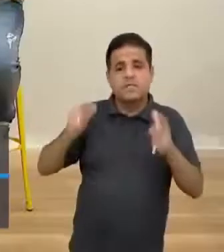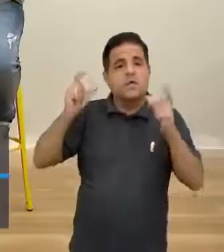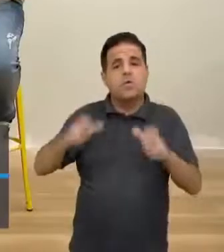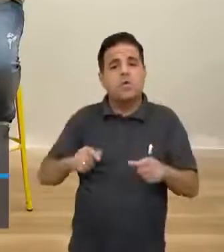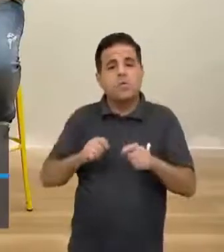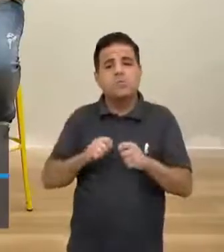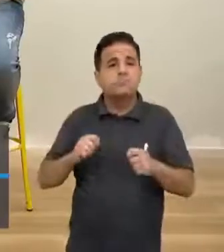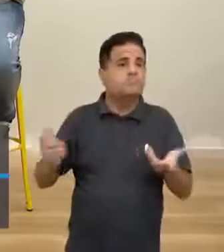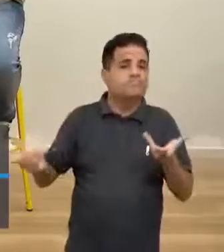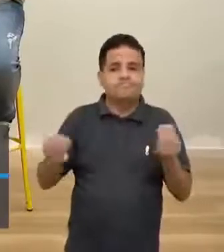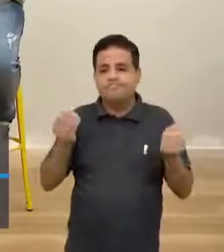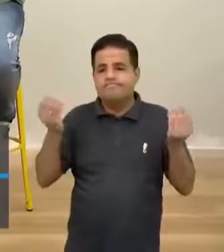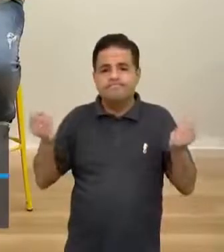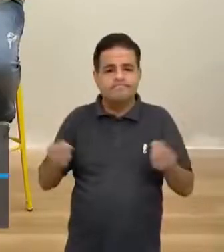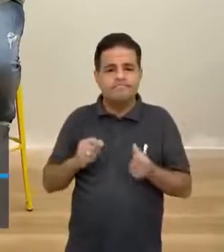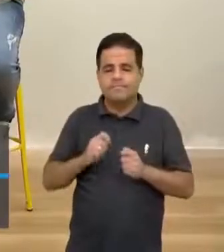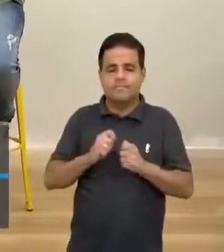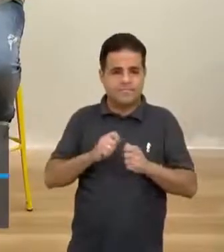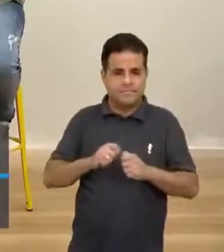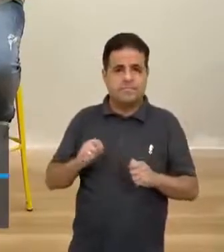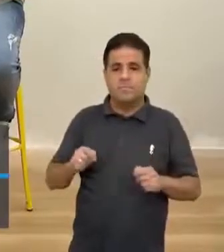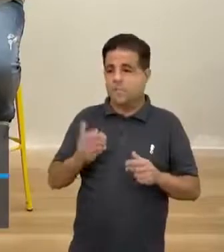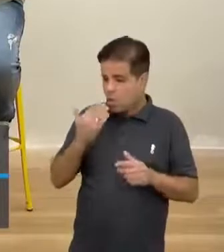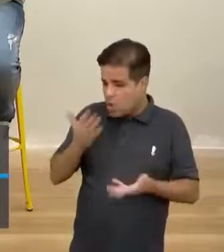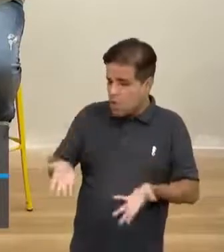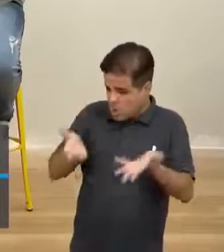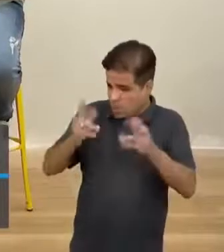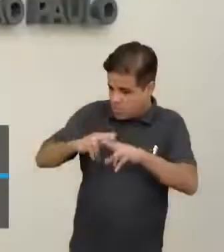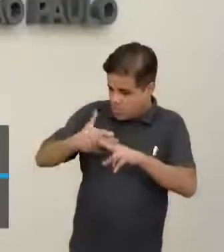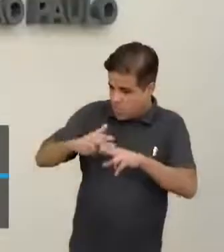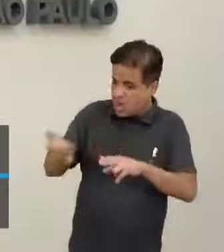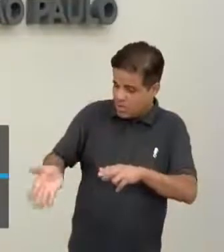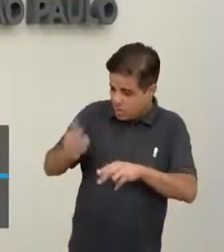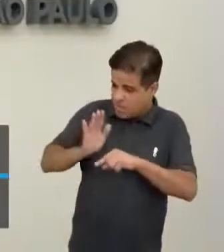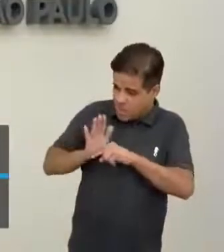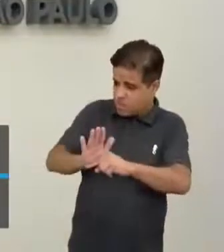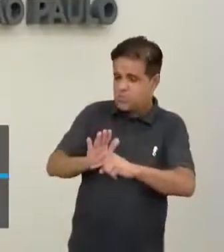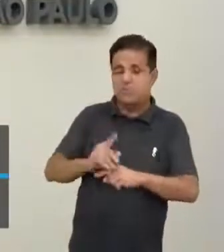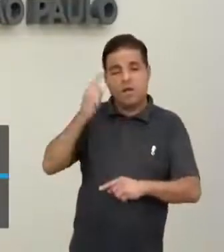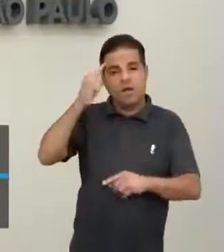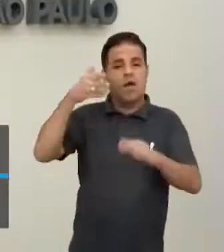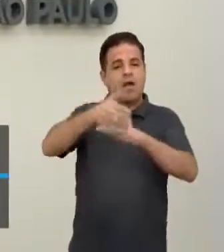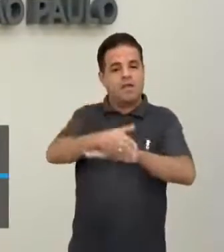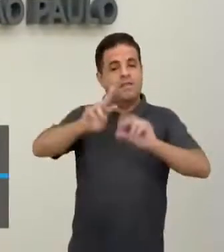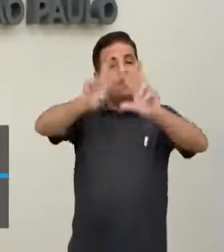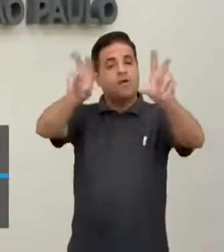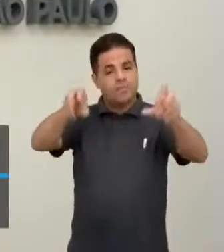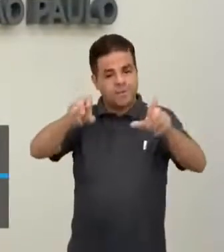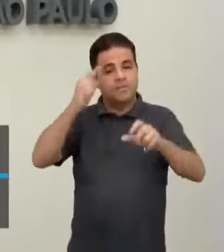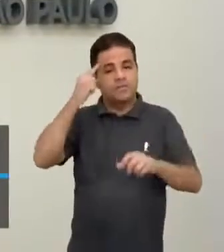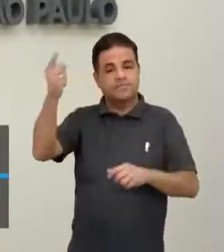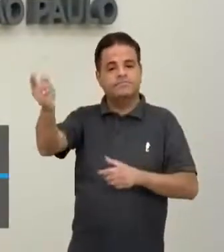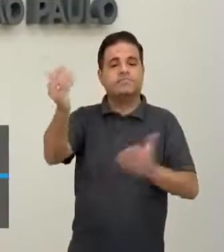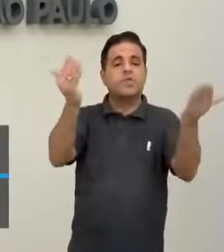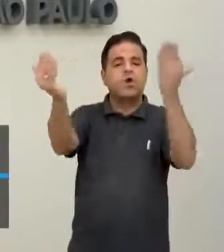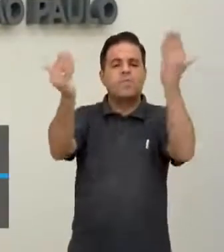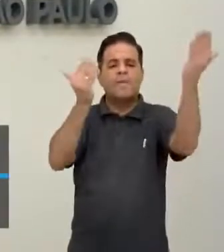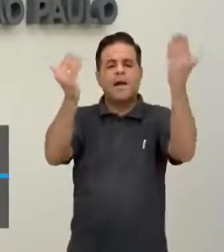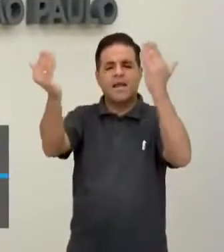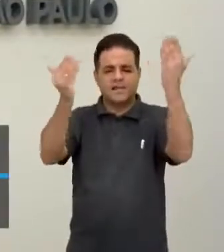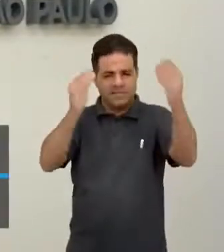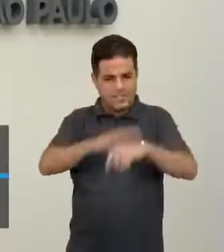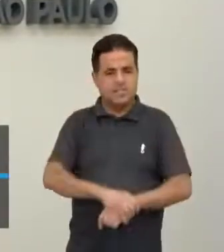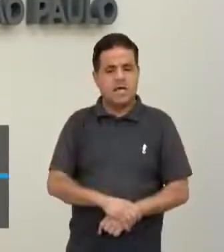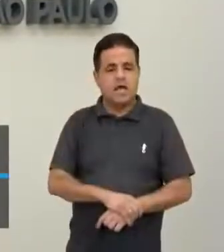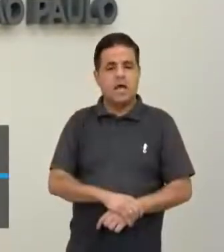disfarce, né? Um disfarce. Como o que eu tenho é isso, ó, então, É. como chocolatinho. E aí entra uma questão também de quê? De comparação.